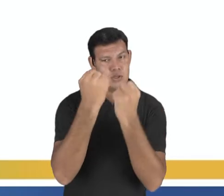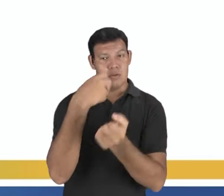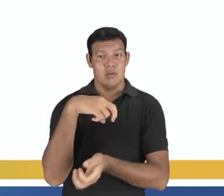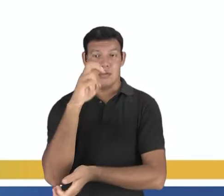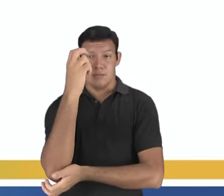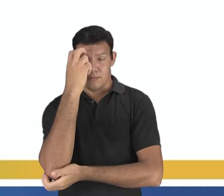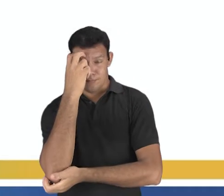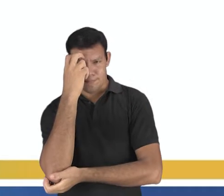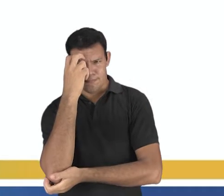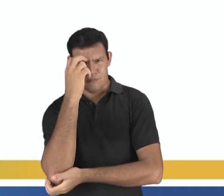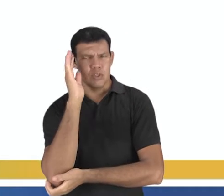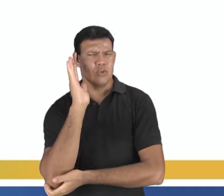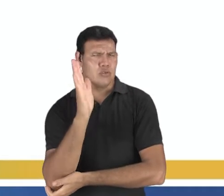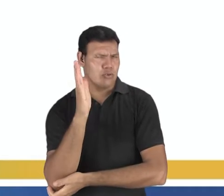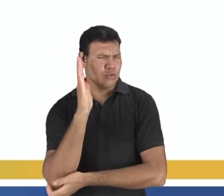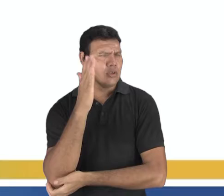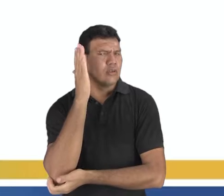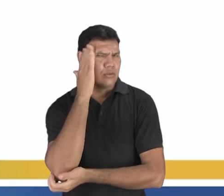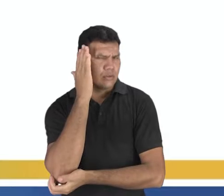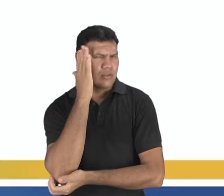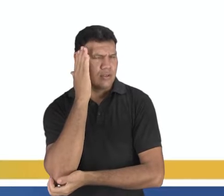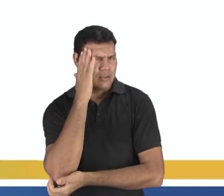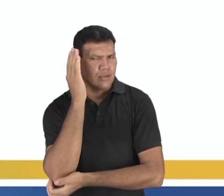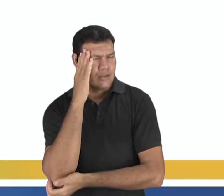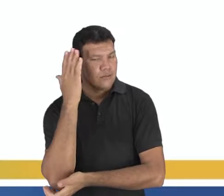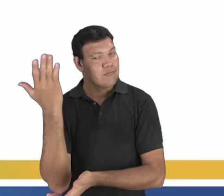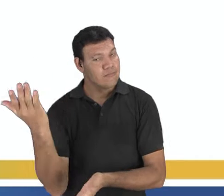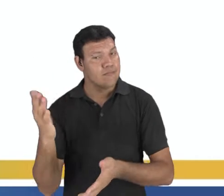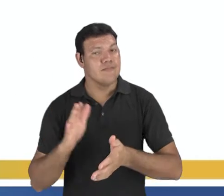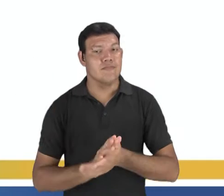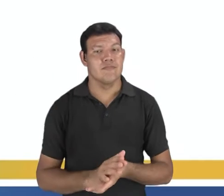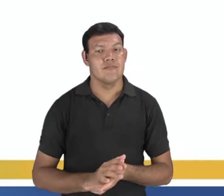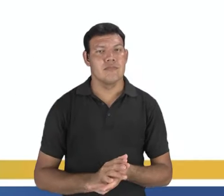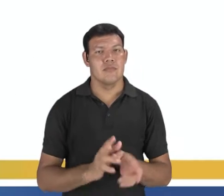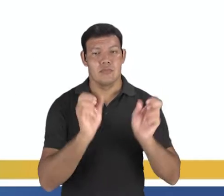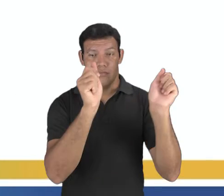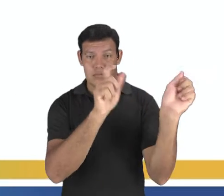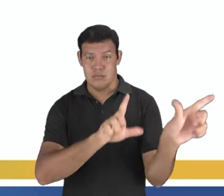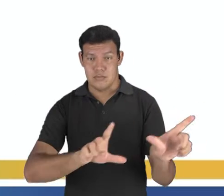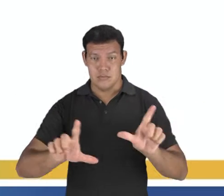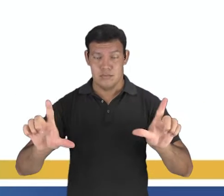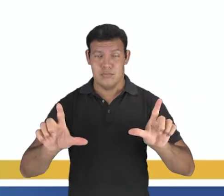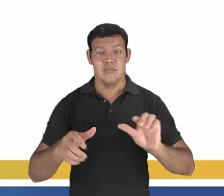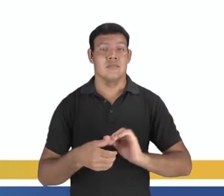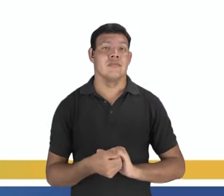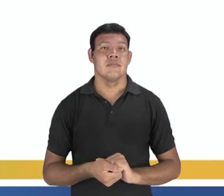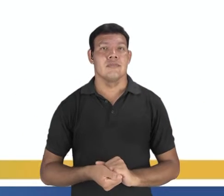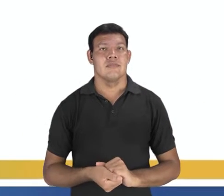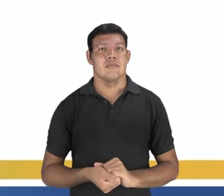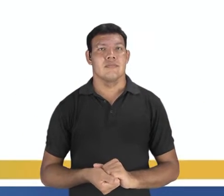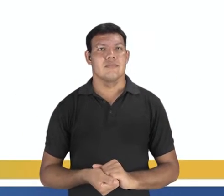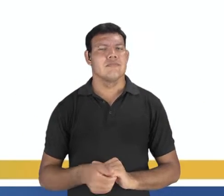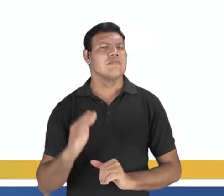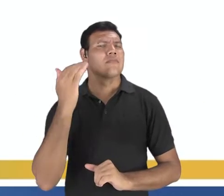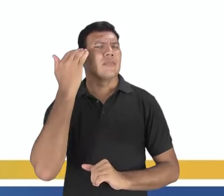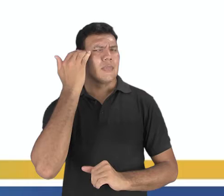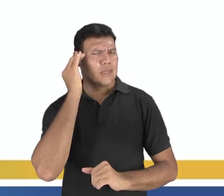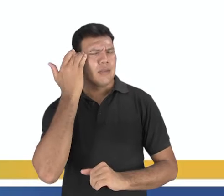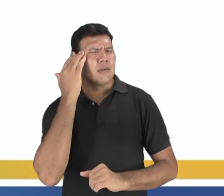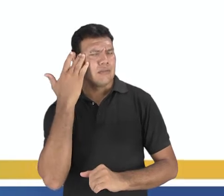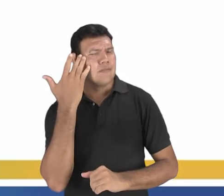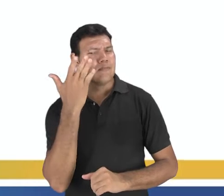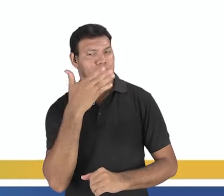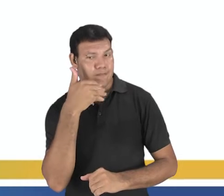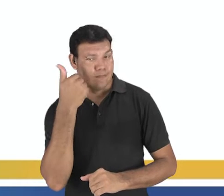a respeito desse termo, indústria cultural. Vamos visualizar em tela e vamos compreender do que é que